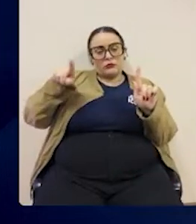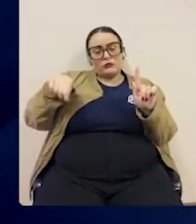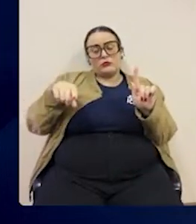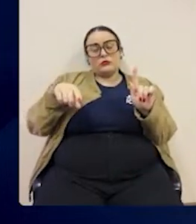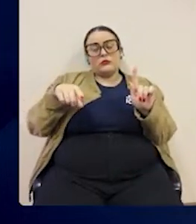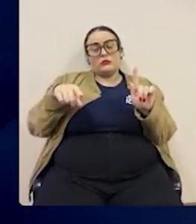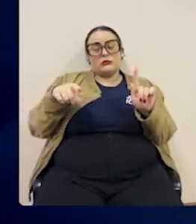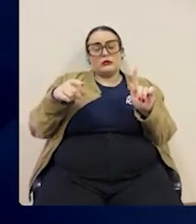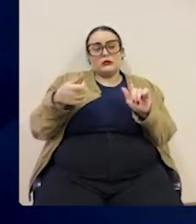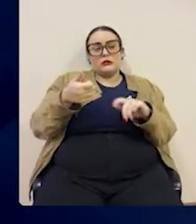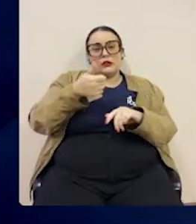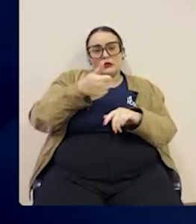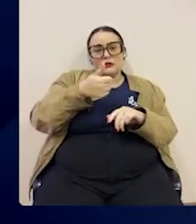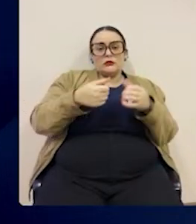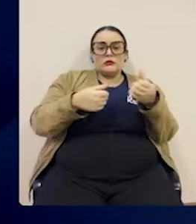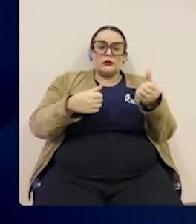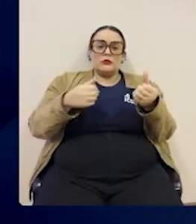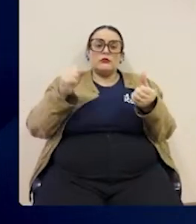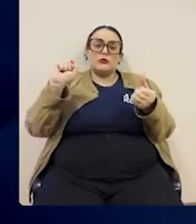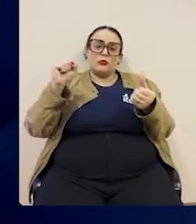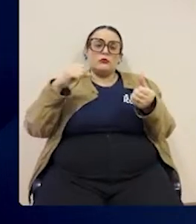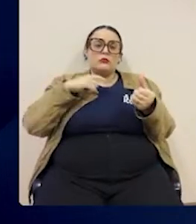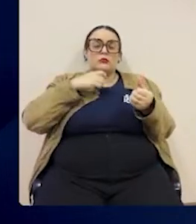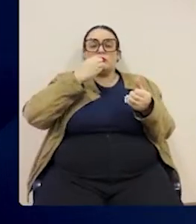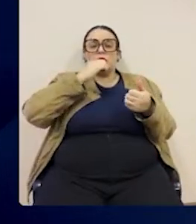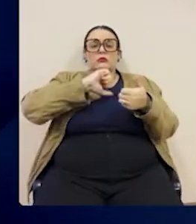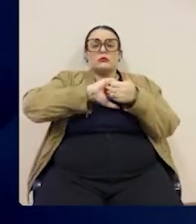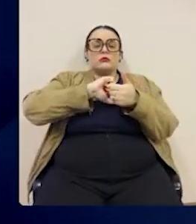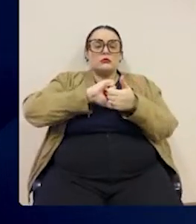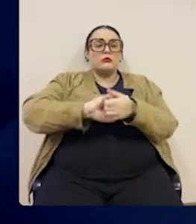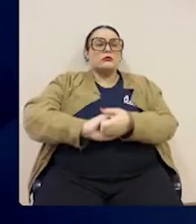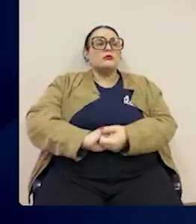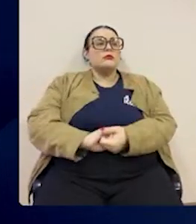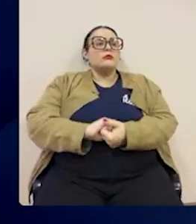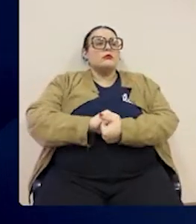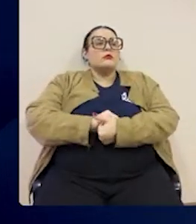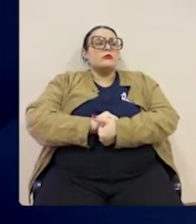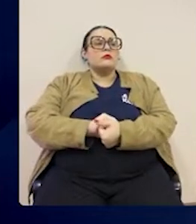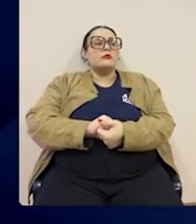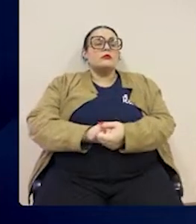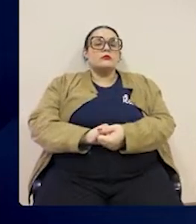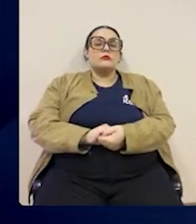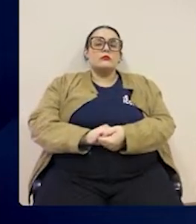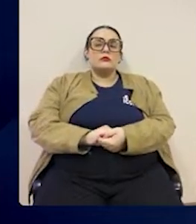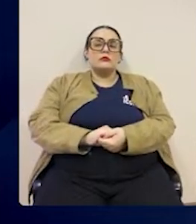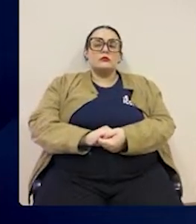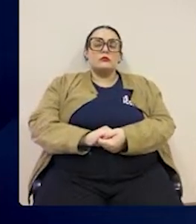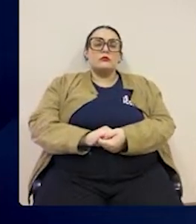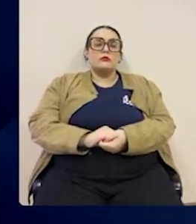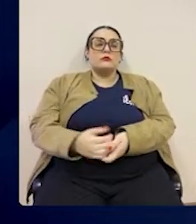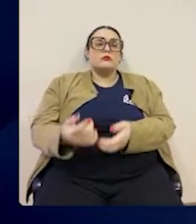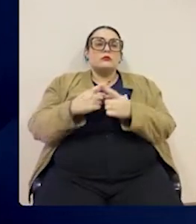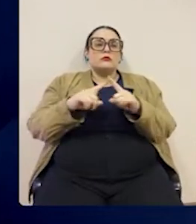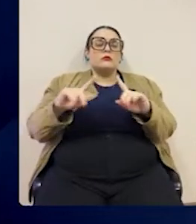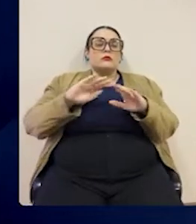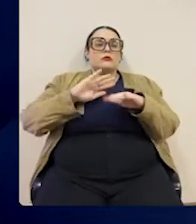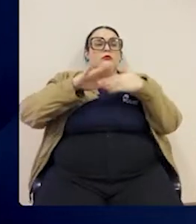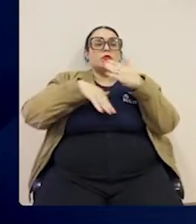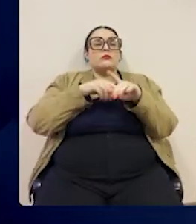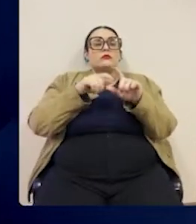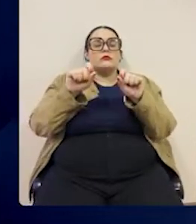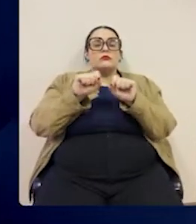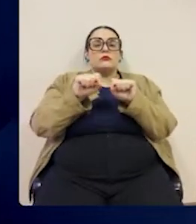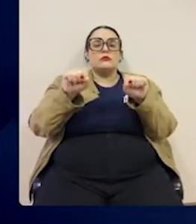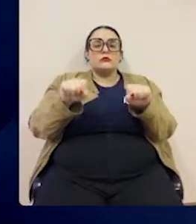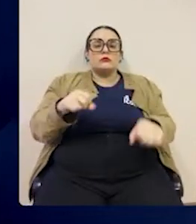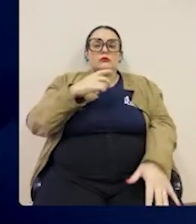uma boa qualidade metodológica, mas ele foi desenvolvido no contexto de saúde, do Sistema Nacional de Saúde inglês. Então,